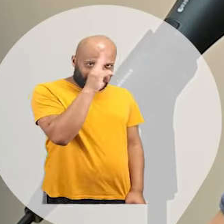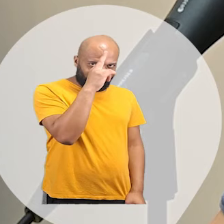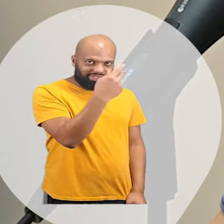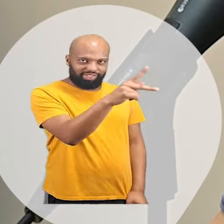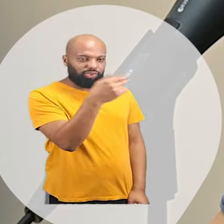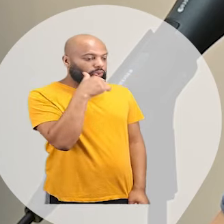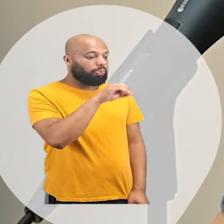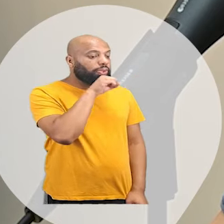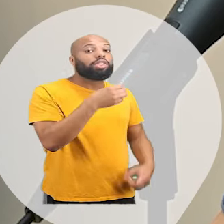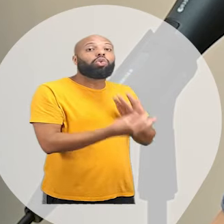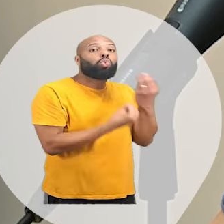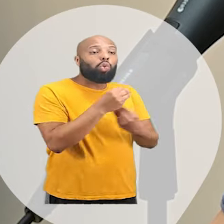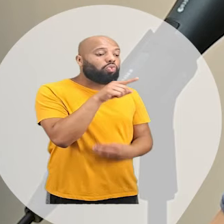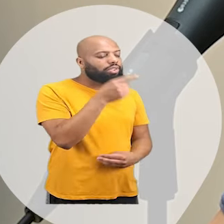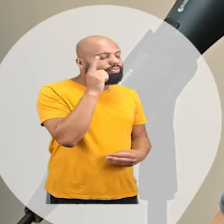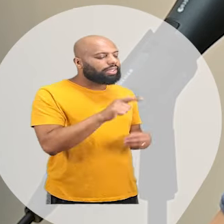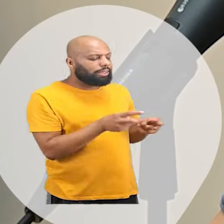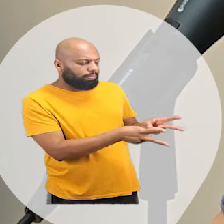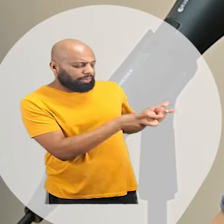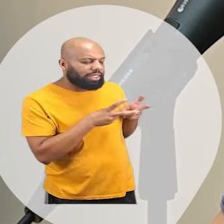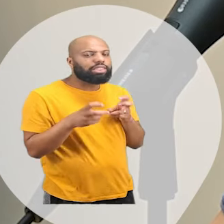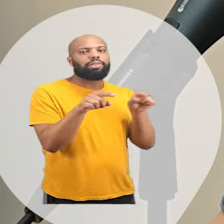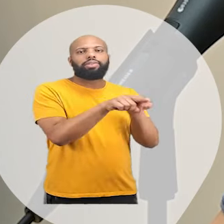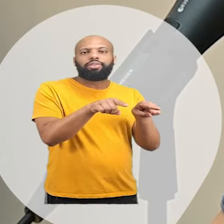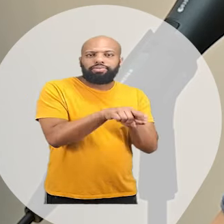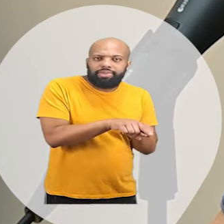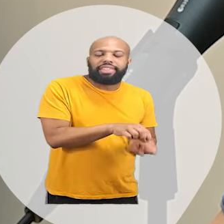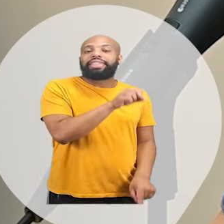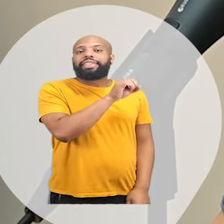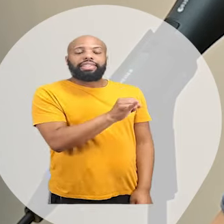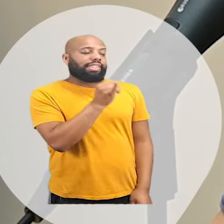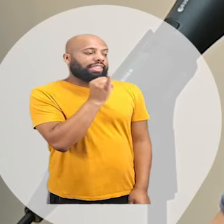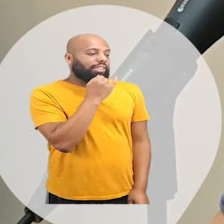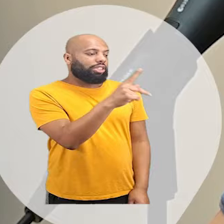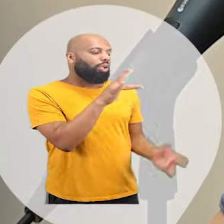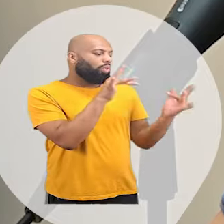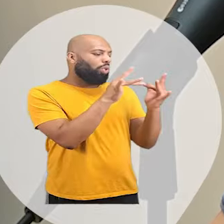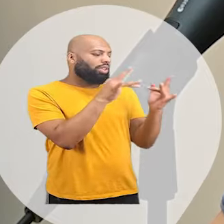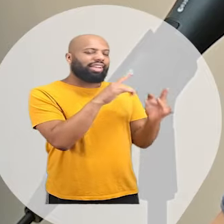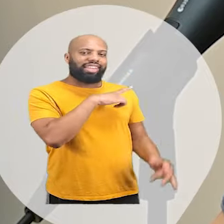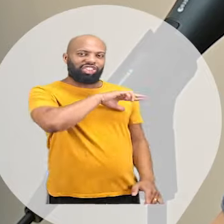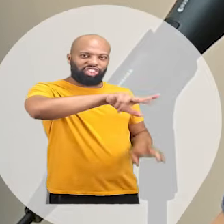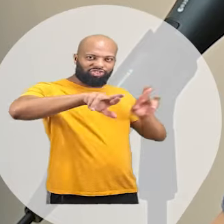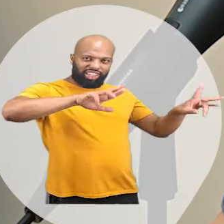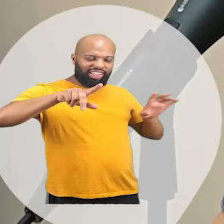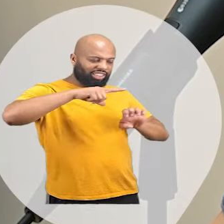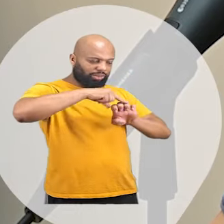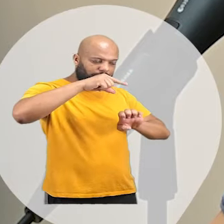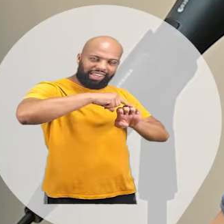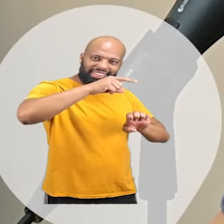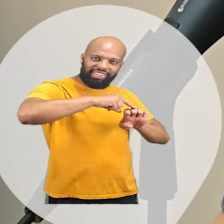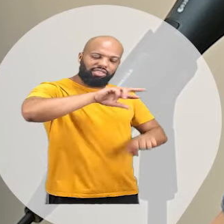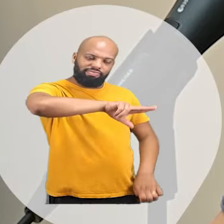relatos né então é como que você percebe se no seu contato com diferentes empresários